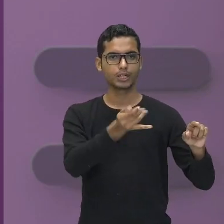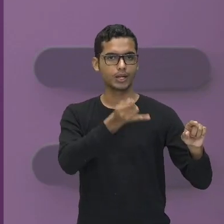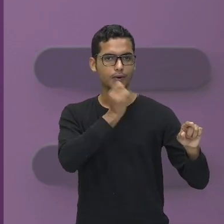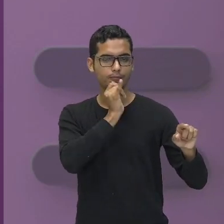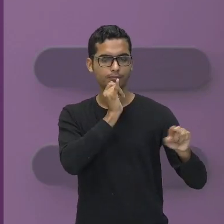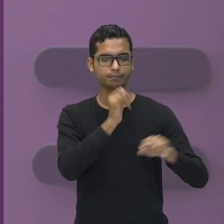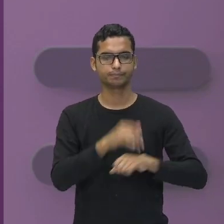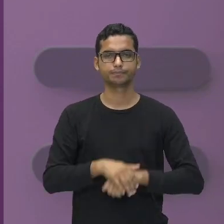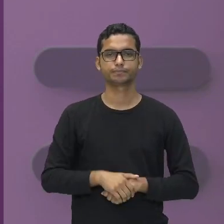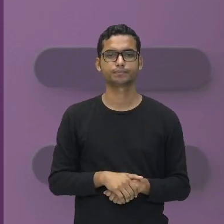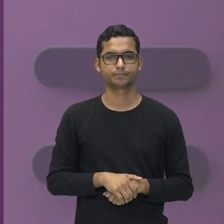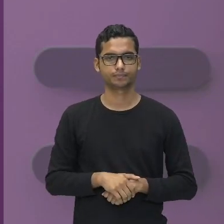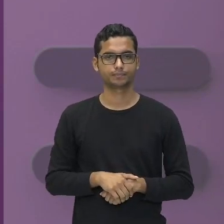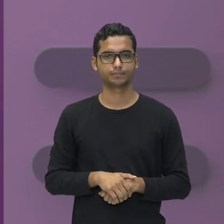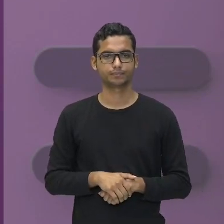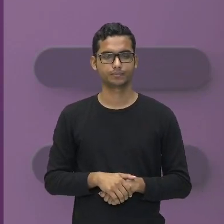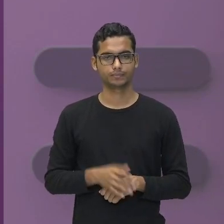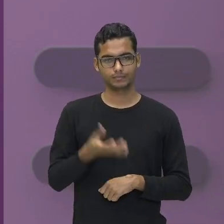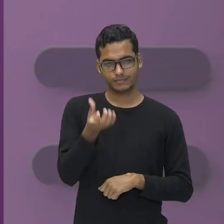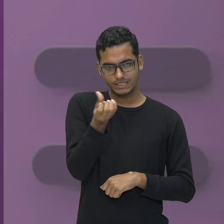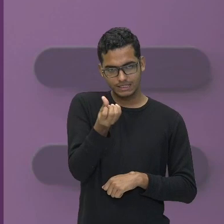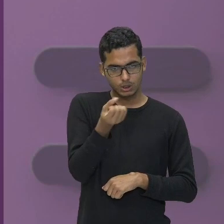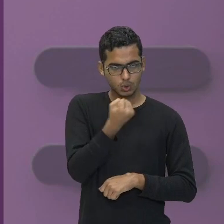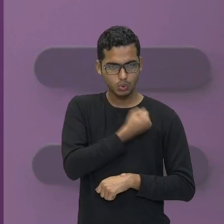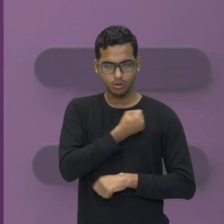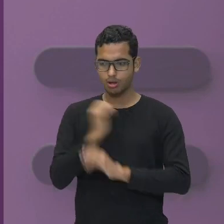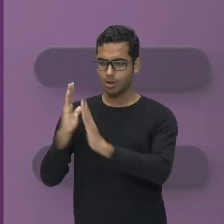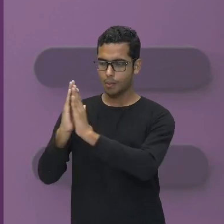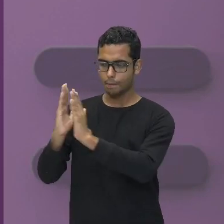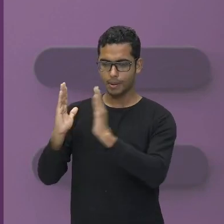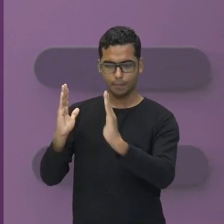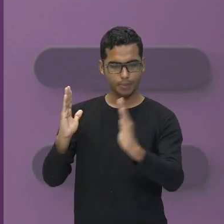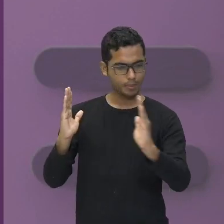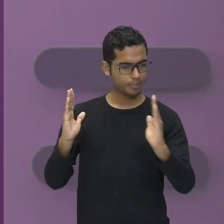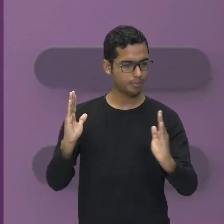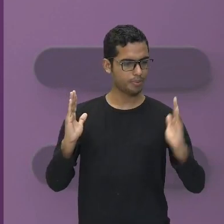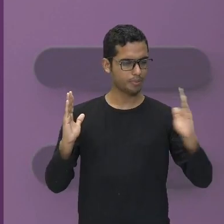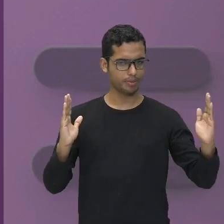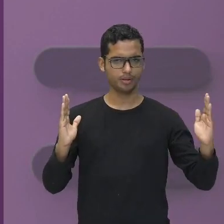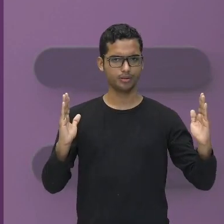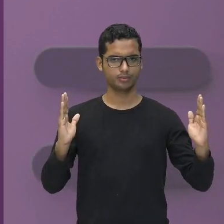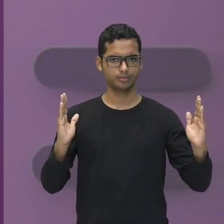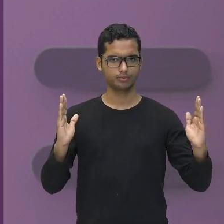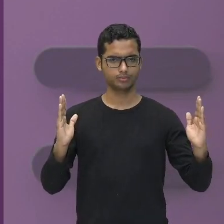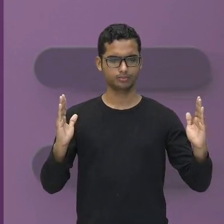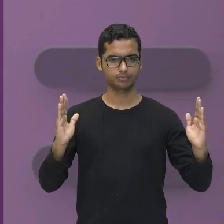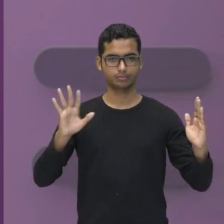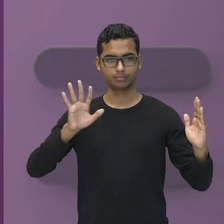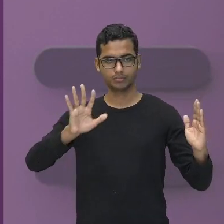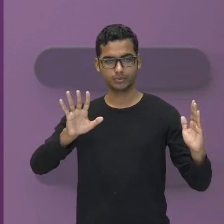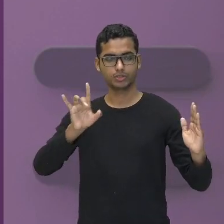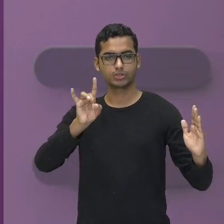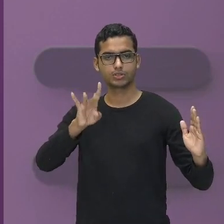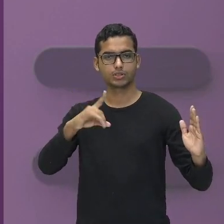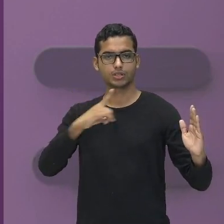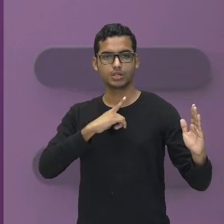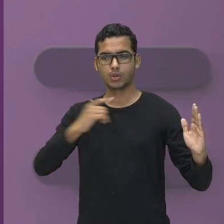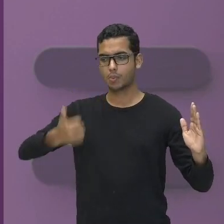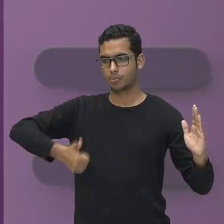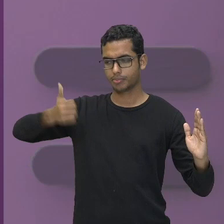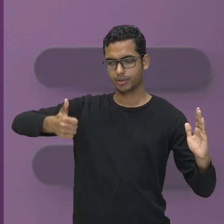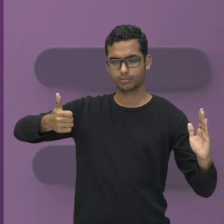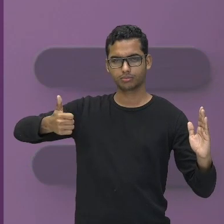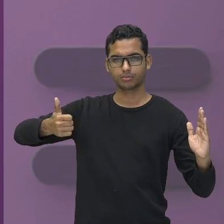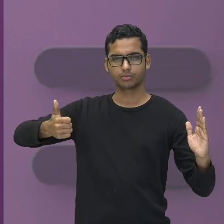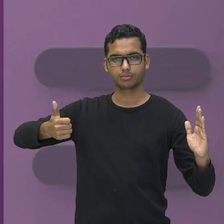uma sequência de 6 números. Só que desses 6 eu só conheço o primeiro